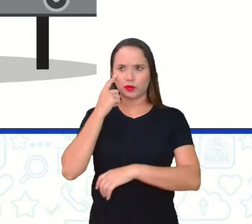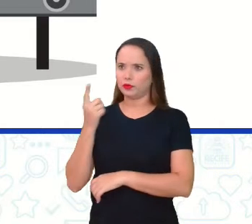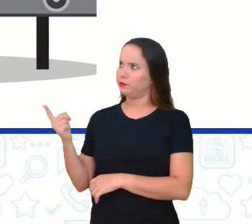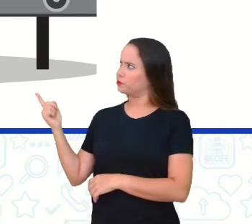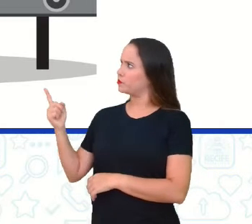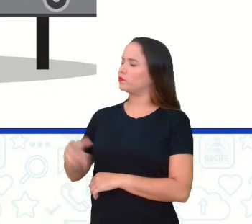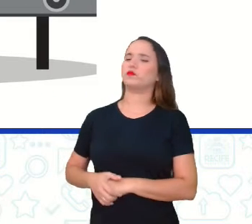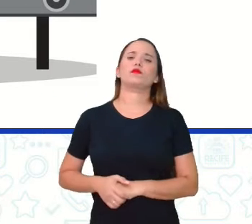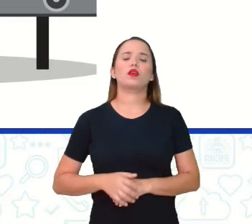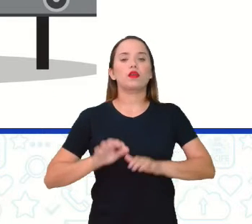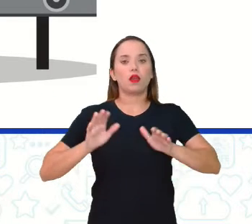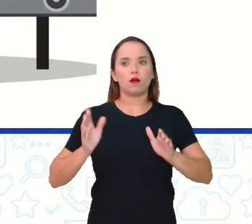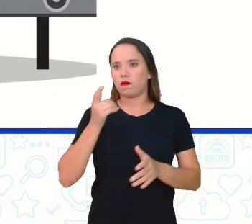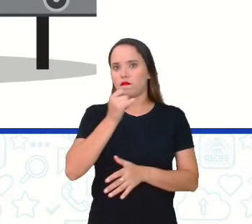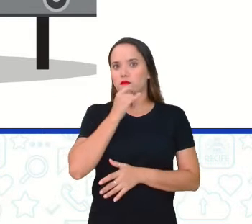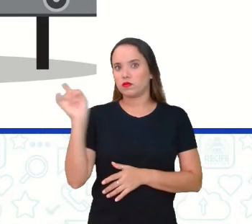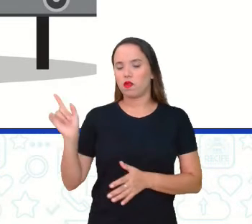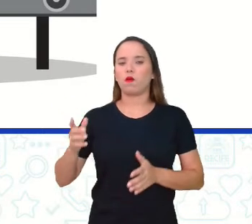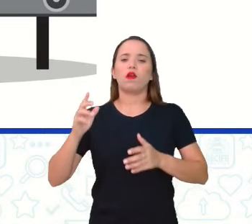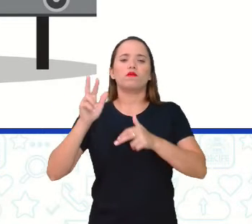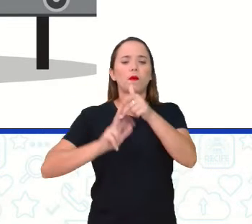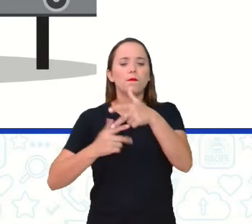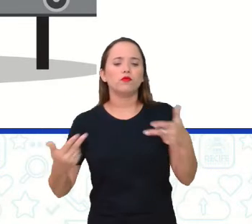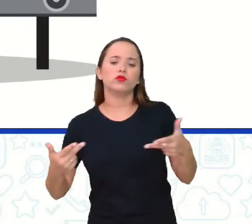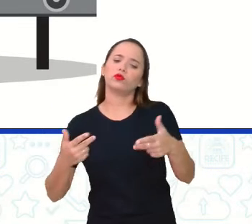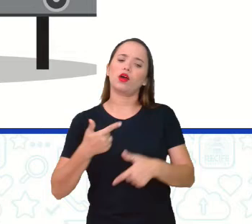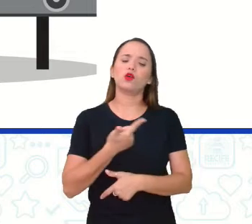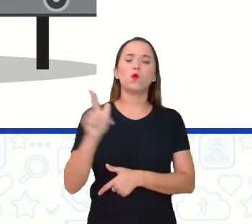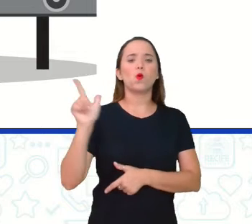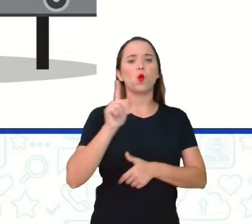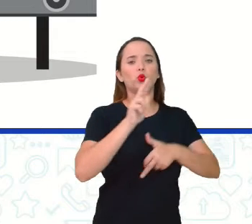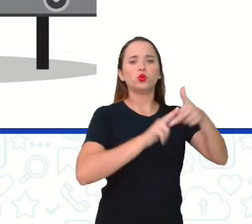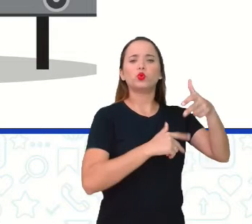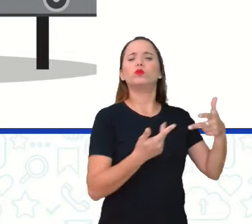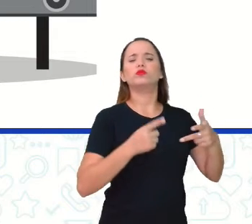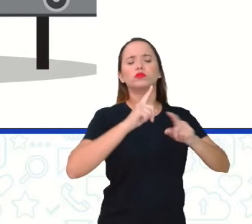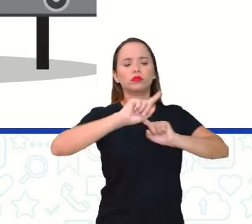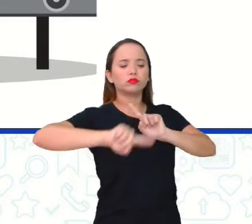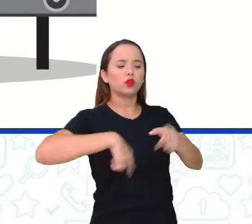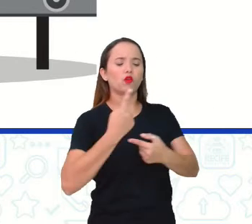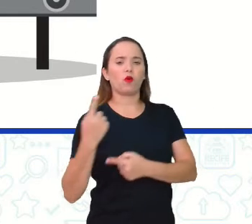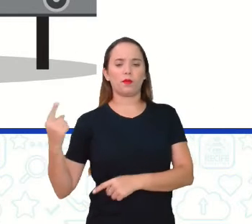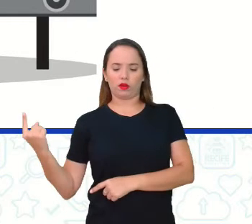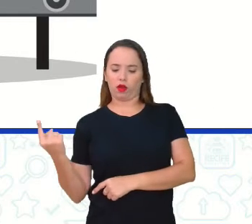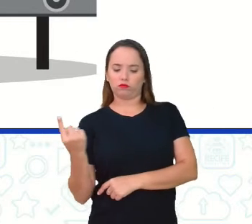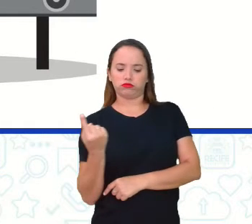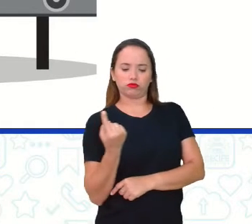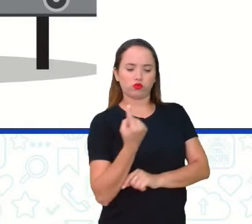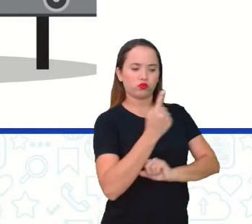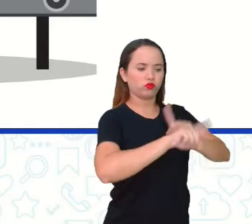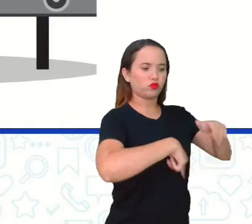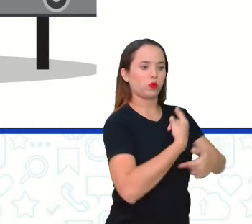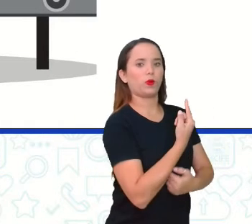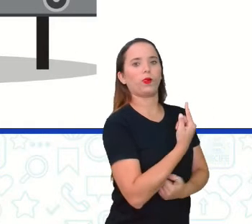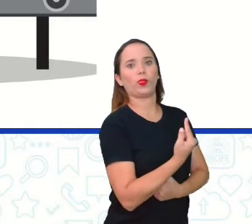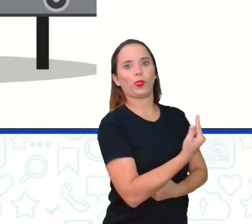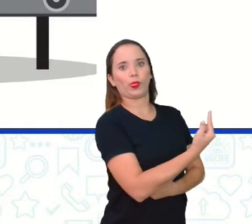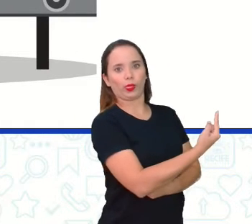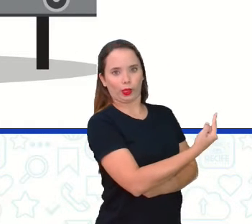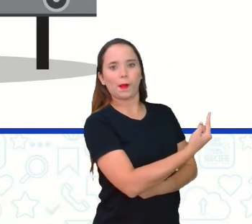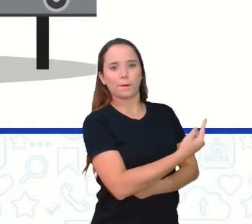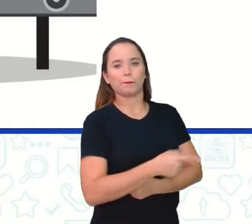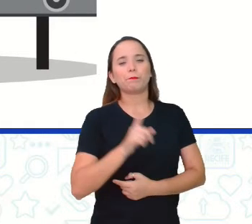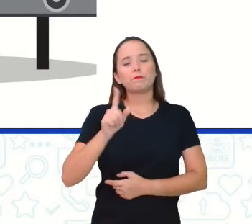modifica, transforma esses objetos e saem outros objetos ou um objeto modificado do outro lado, tá certo? É uma associação